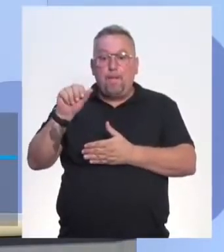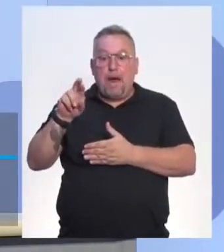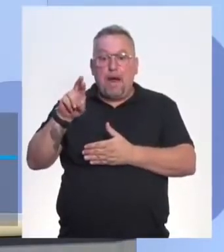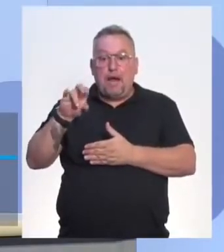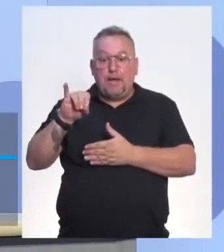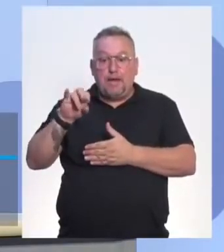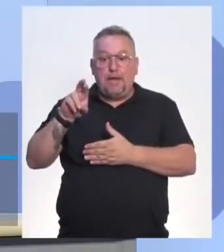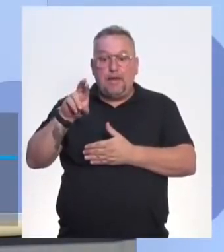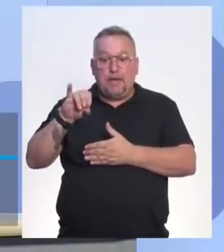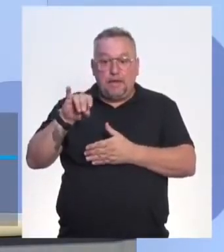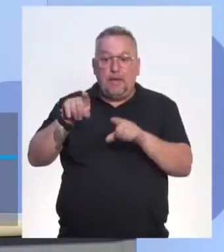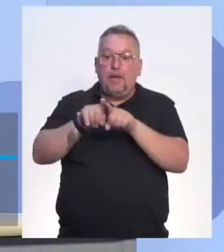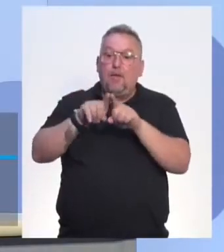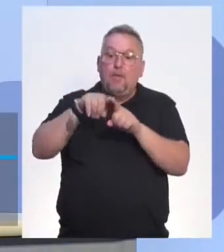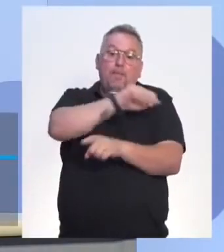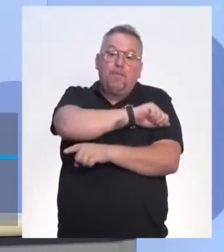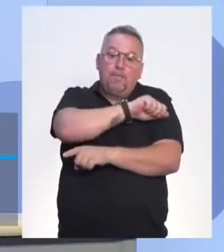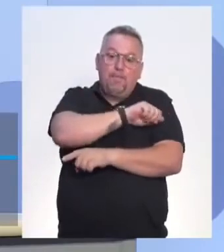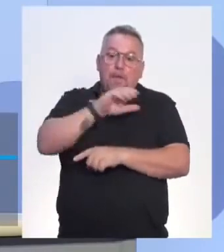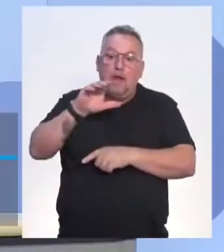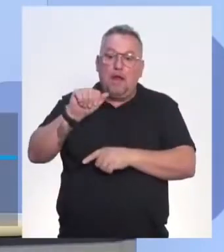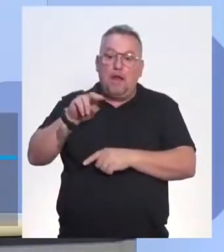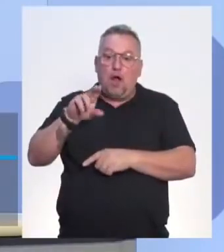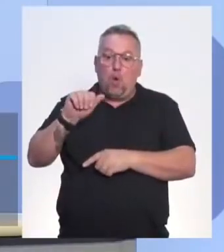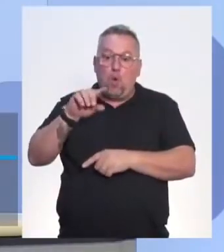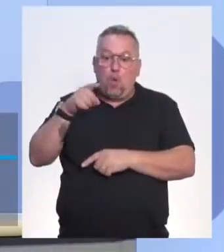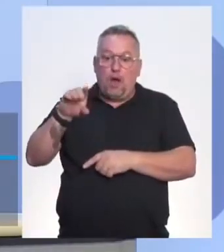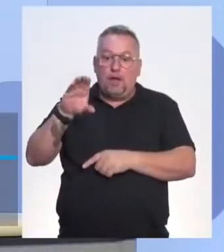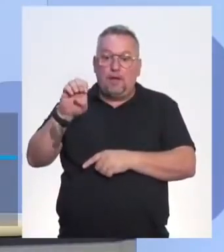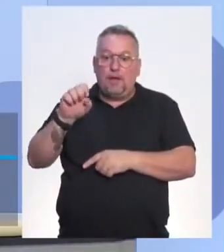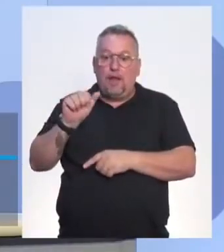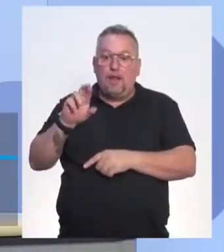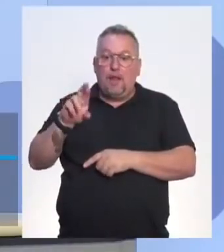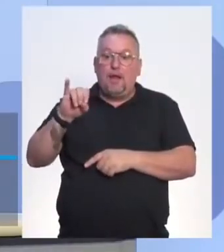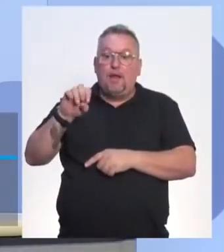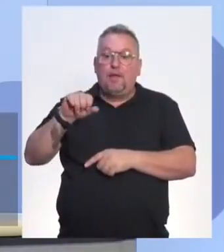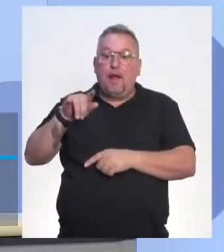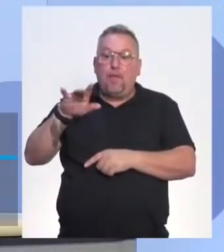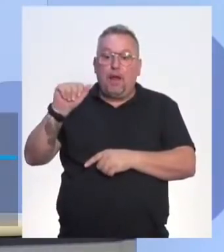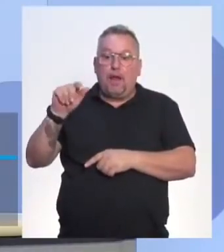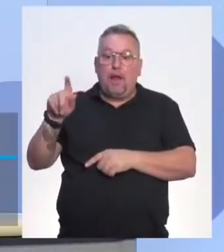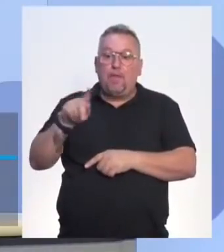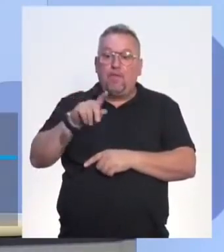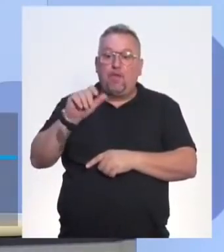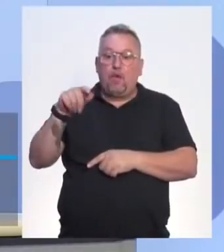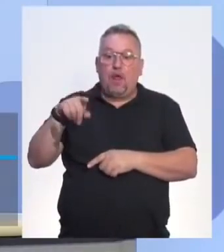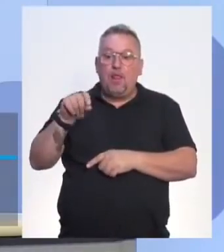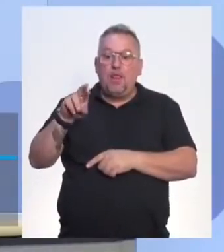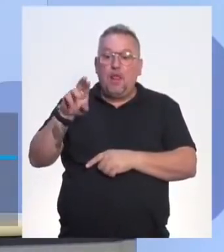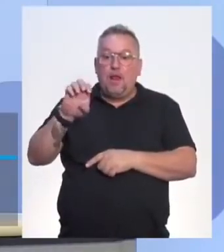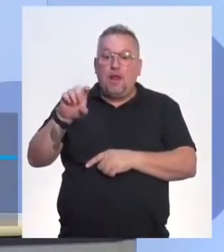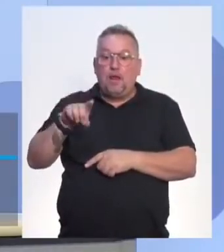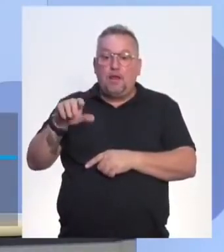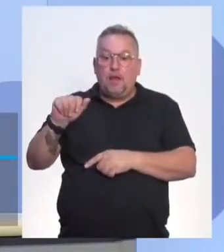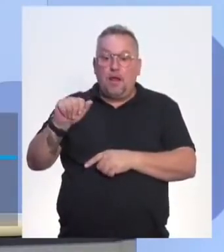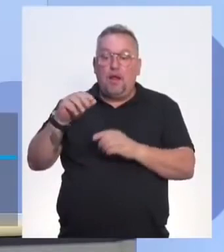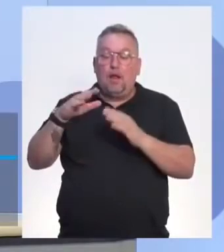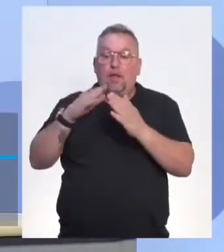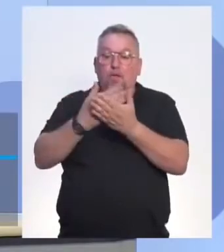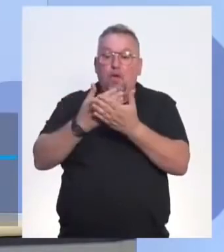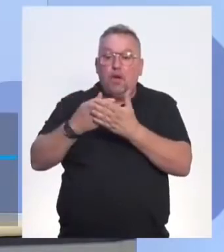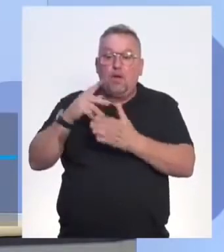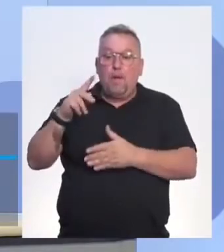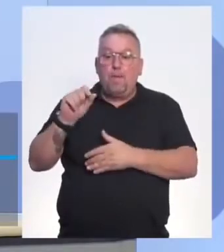Bariri. Também temos os alunos Cauã, César e Isabela, da professora Andressa, da escola de